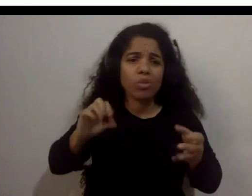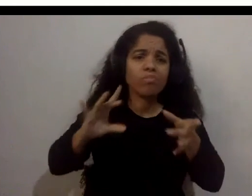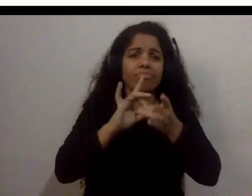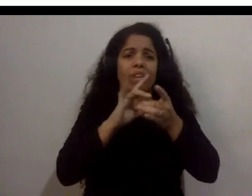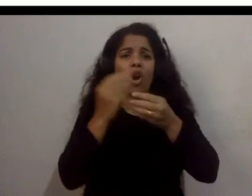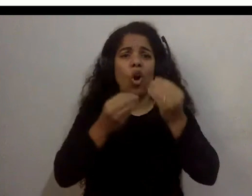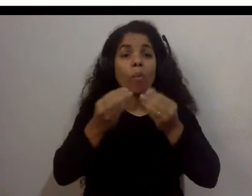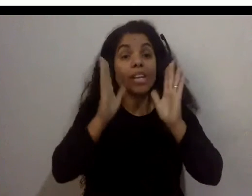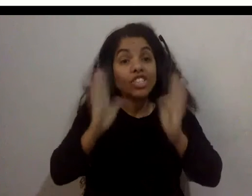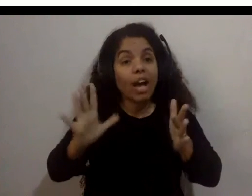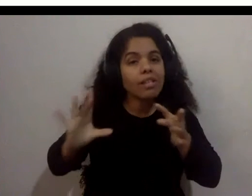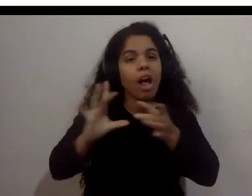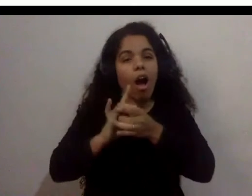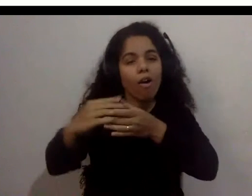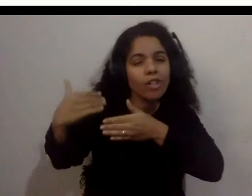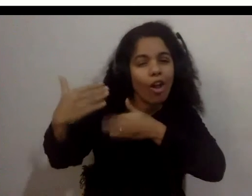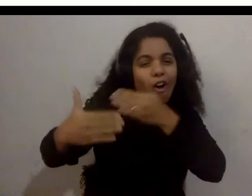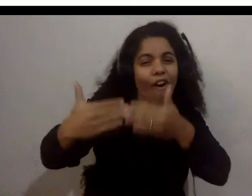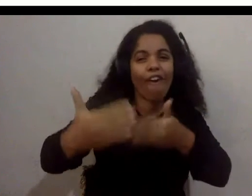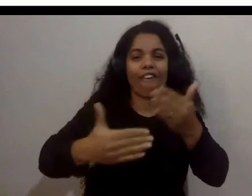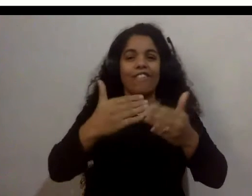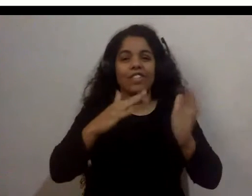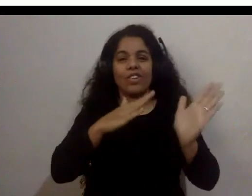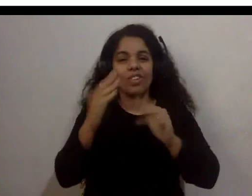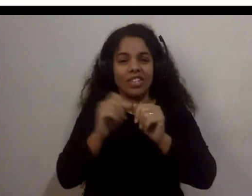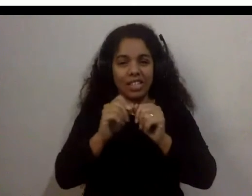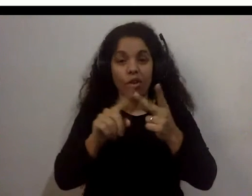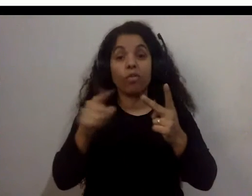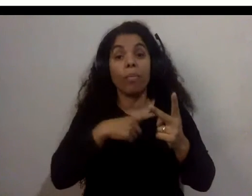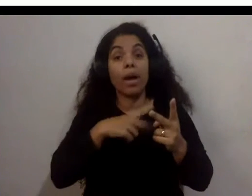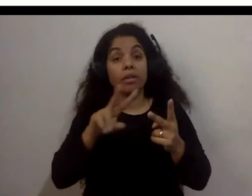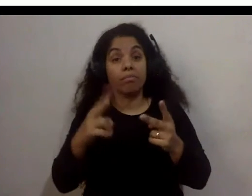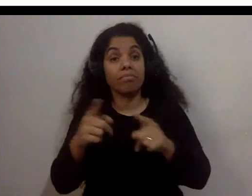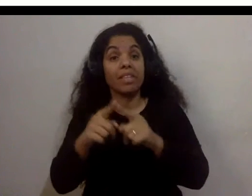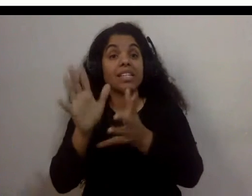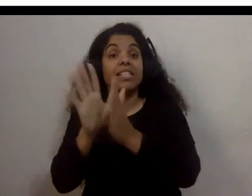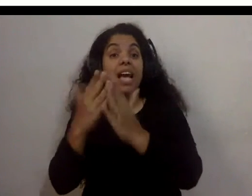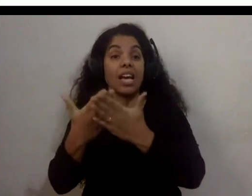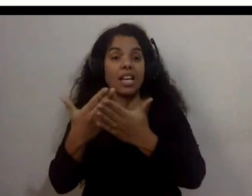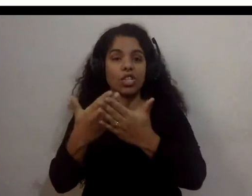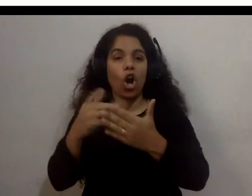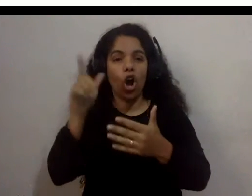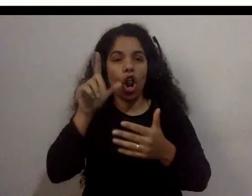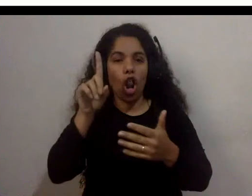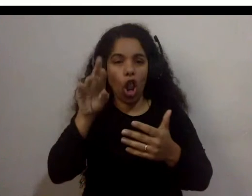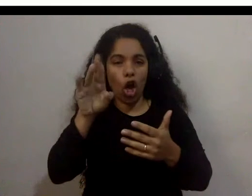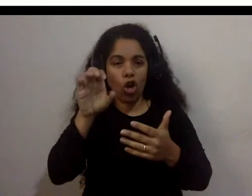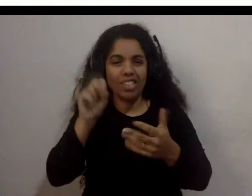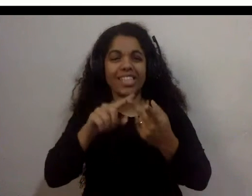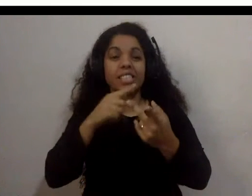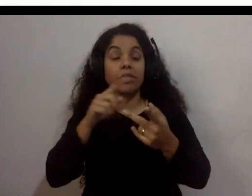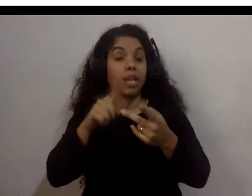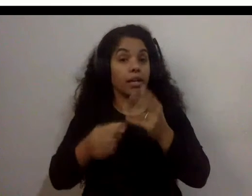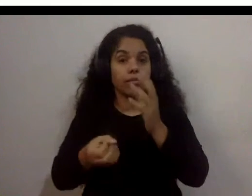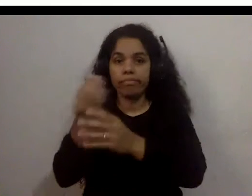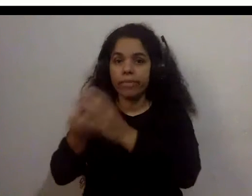já meio que estão sendo integrados ao longo do seu desenvolvimento. Em contrapartida, como na escola de Londres, escola moquista, você cria muitos